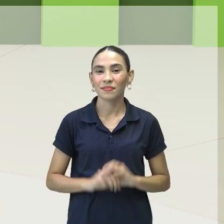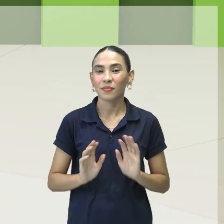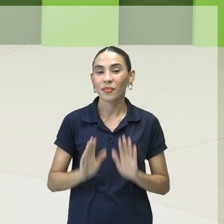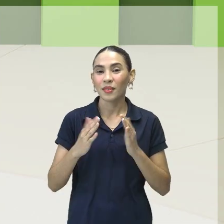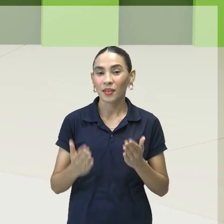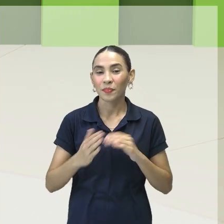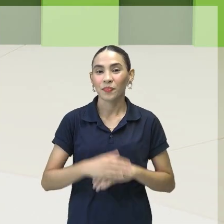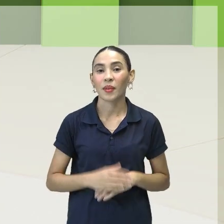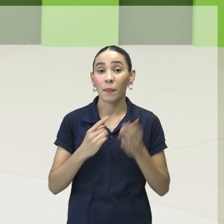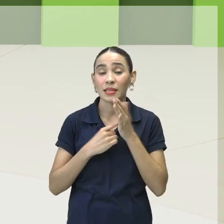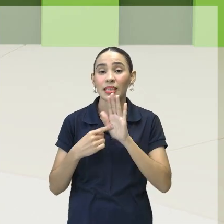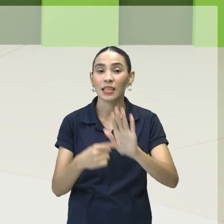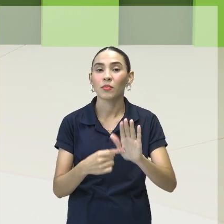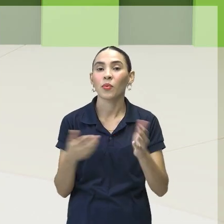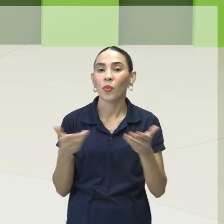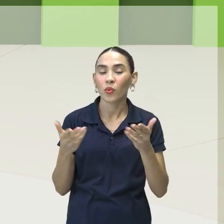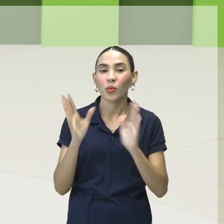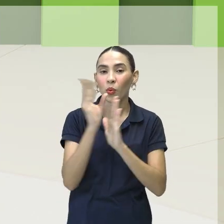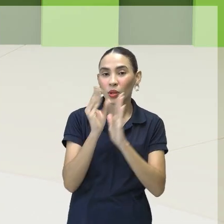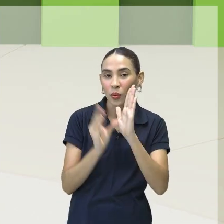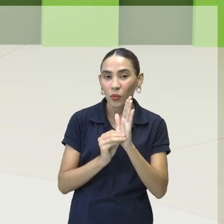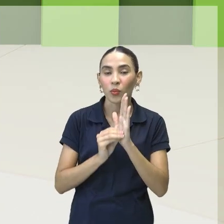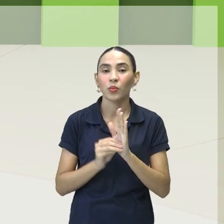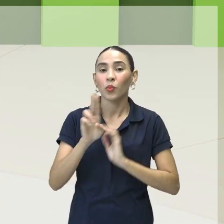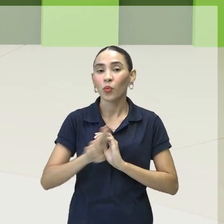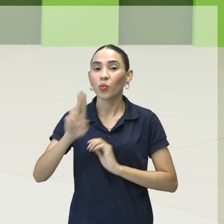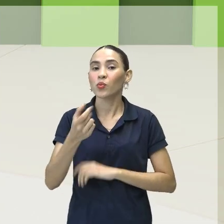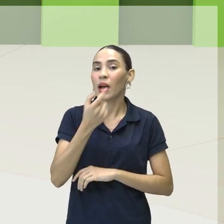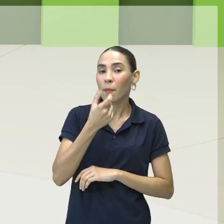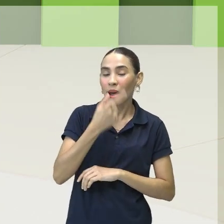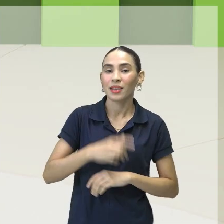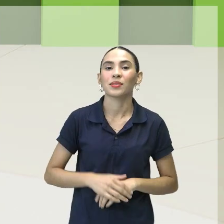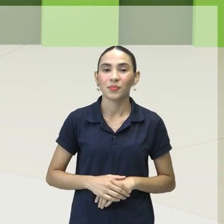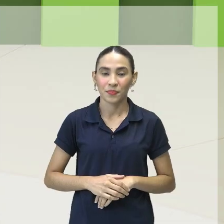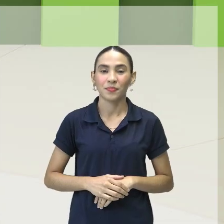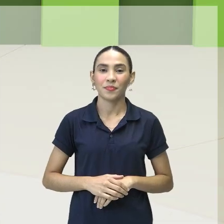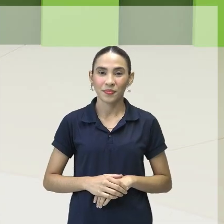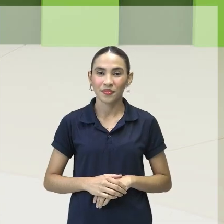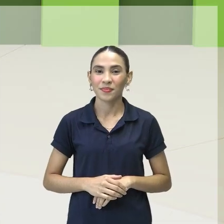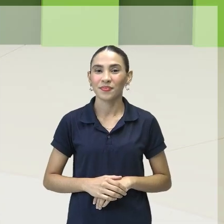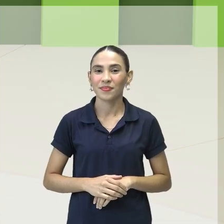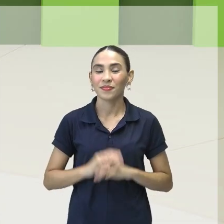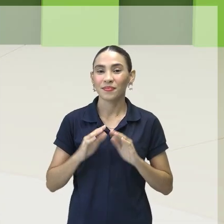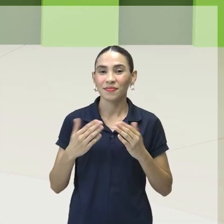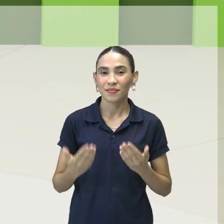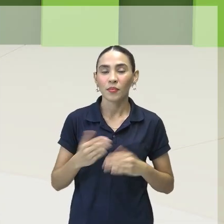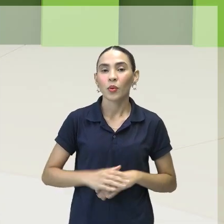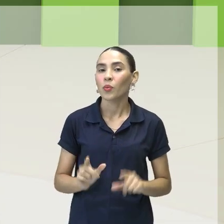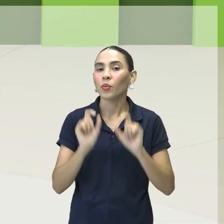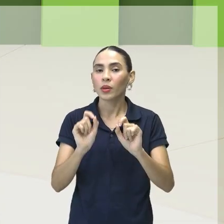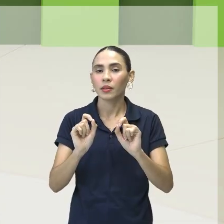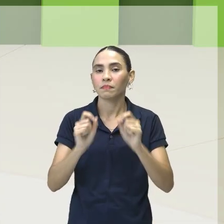Então, trouxemos aqui para vocês aí o conteúdo sobre automedicação e o uso excessivo de medicamentos, né? Do que